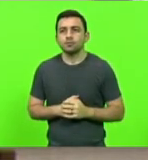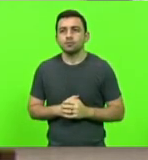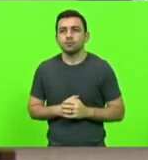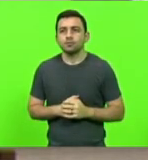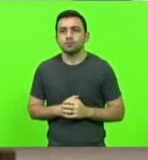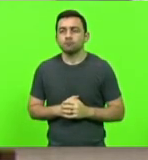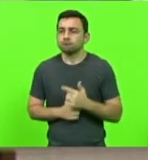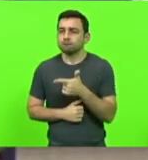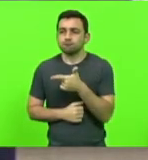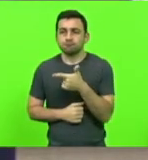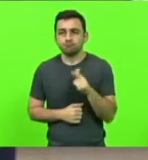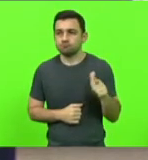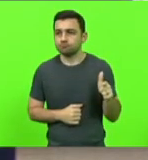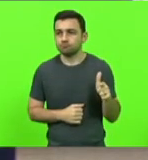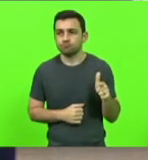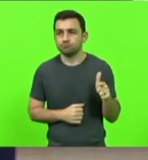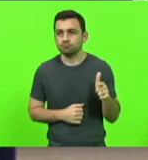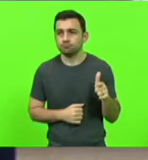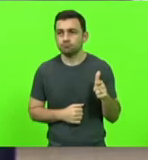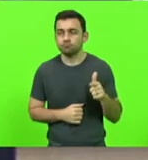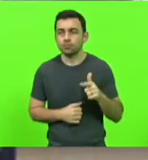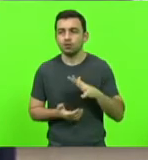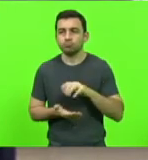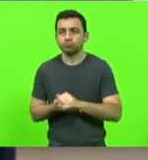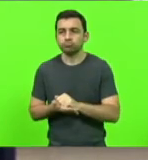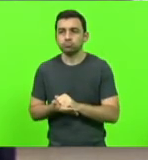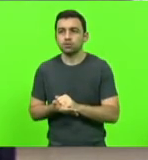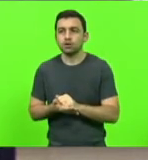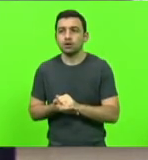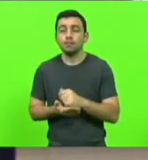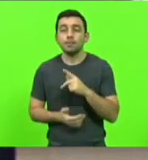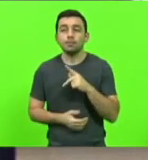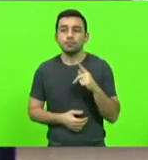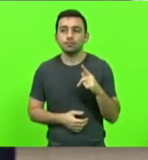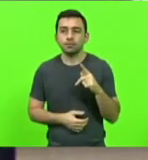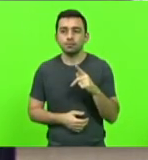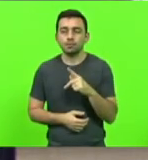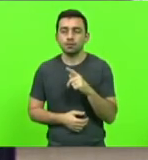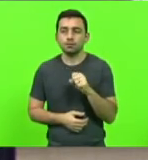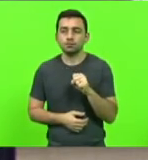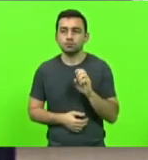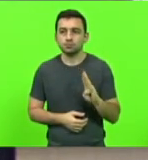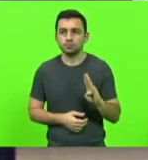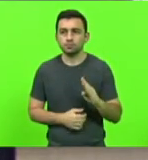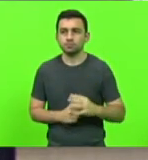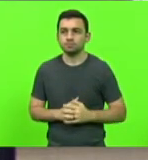Não havendo quem queira se manifestar, o bloco PP, PSB.